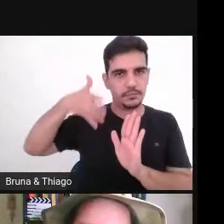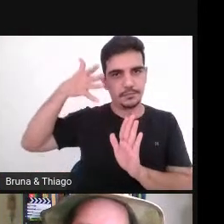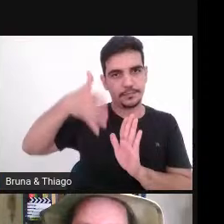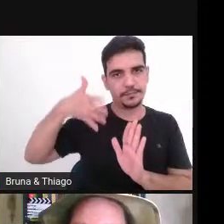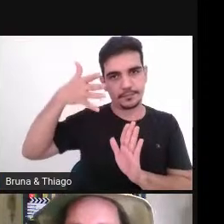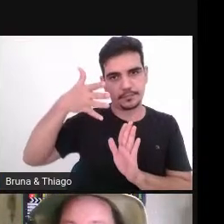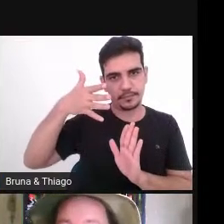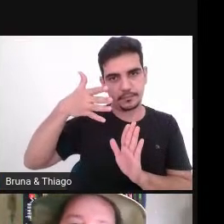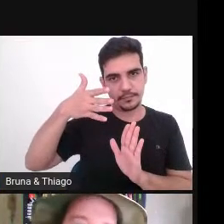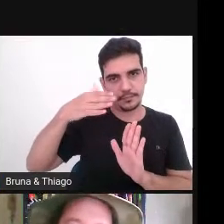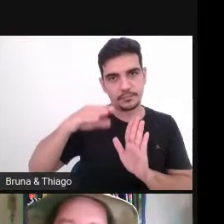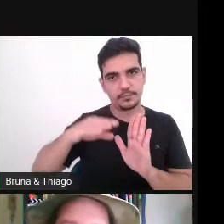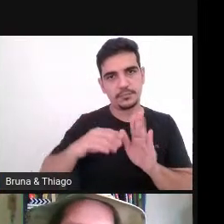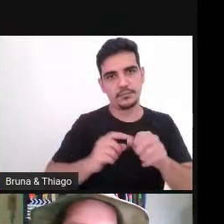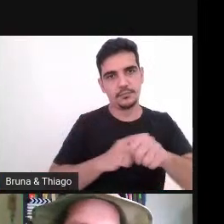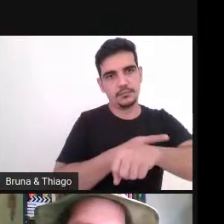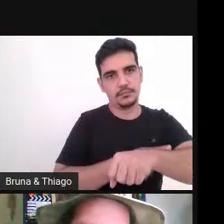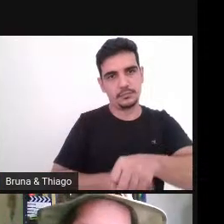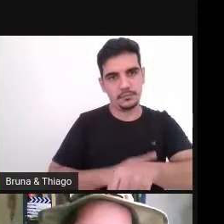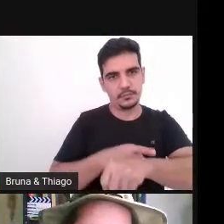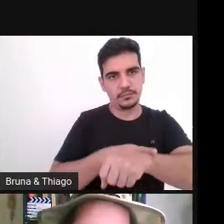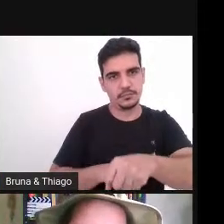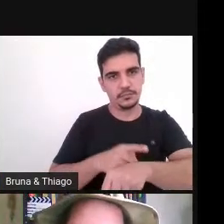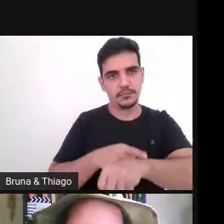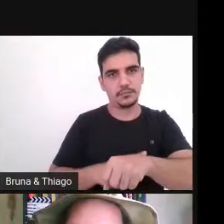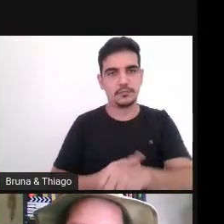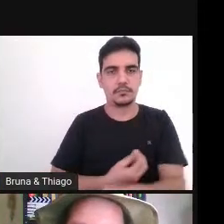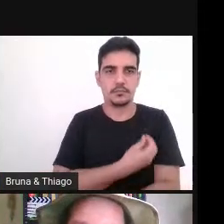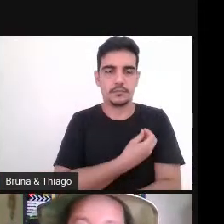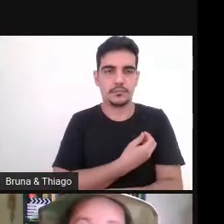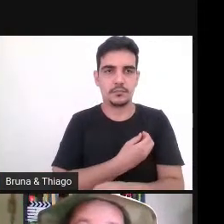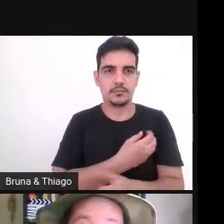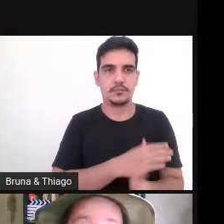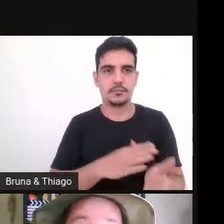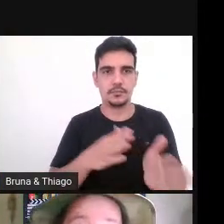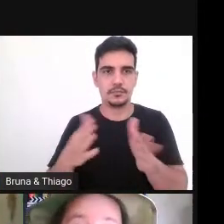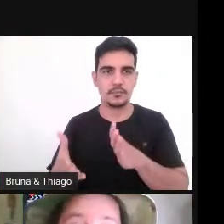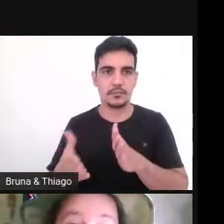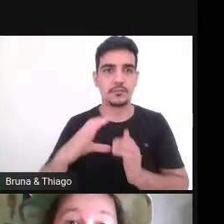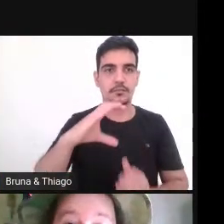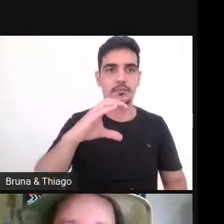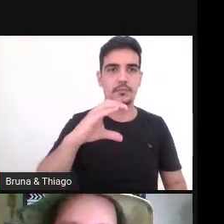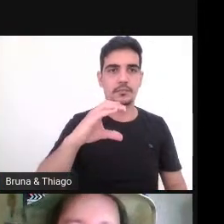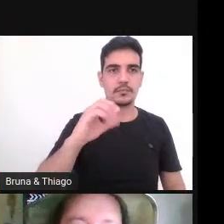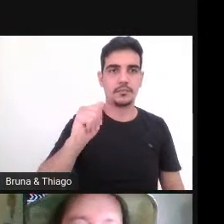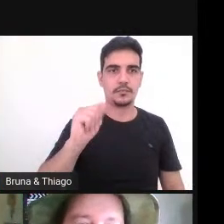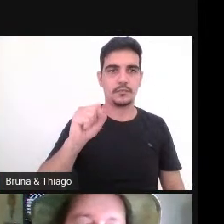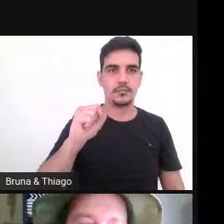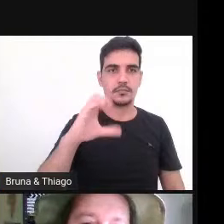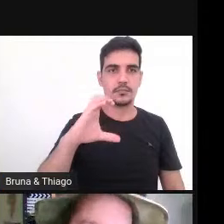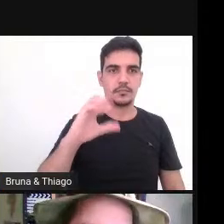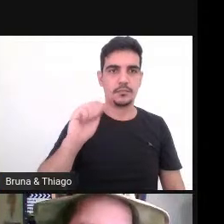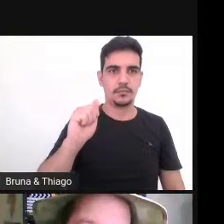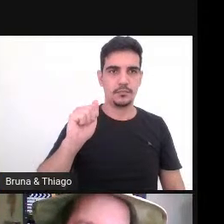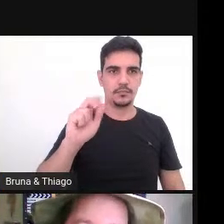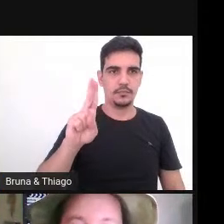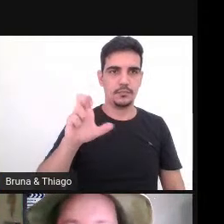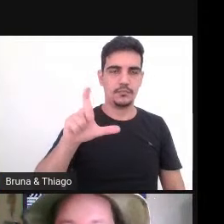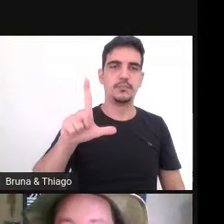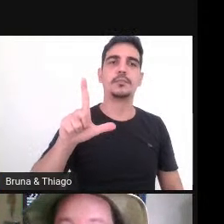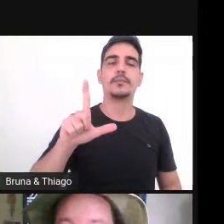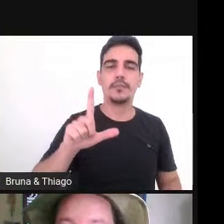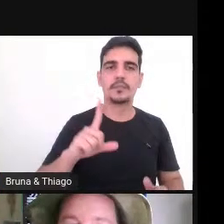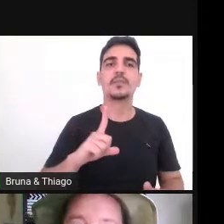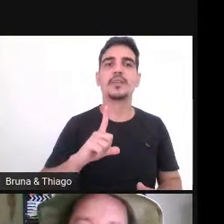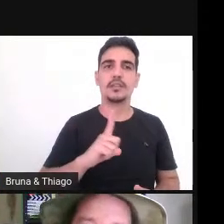cada troca de pele, não significa que é cada ano de vida. Mas a cascavel é a serpente que mais causa óbitos no nosso país.